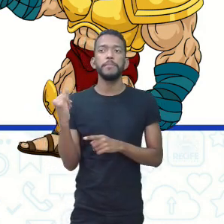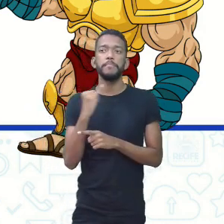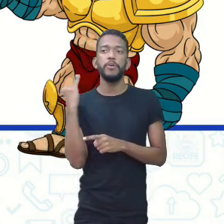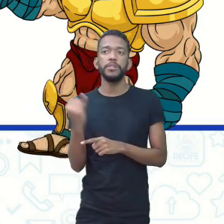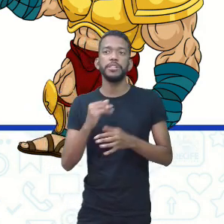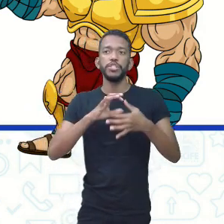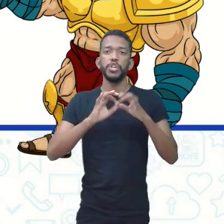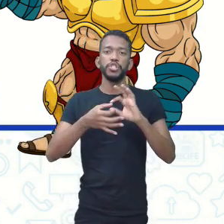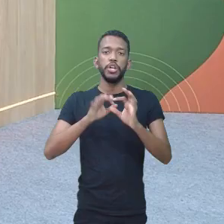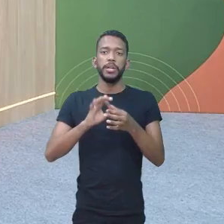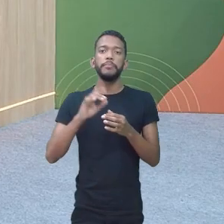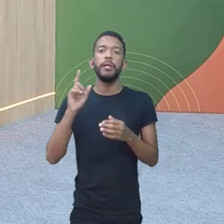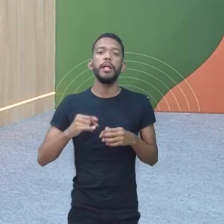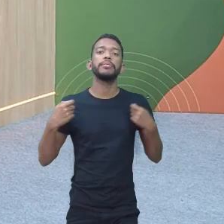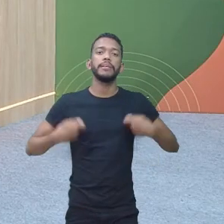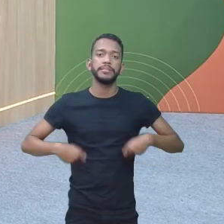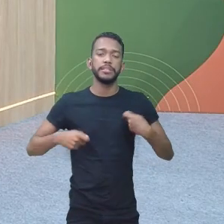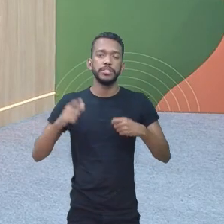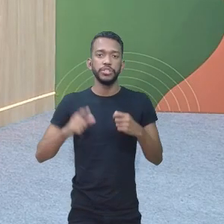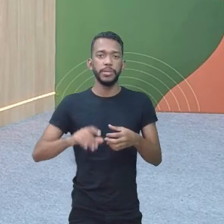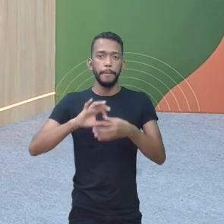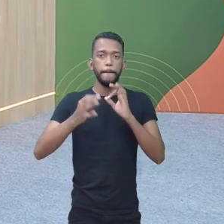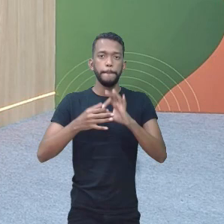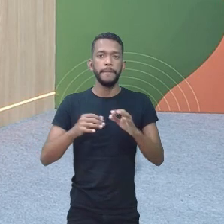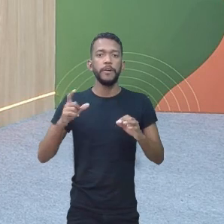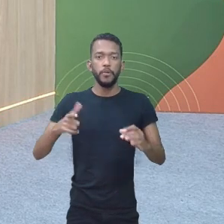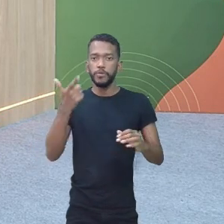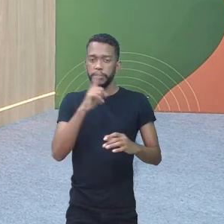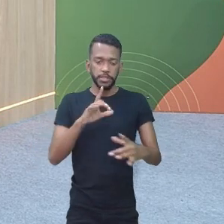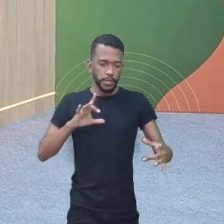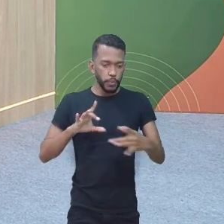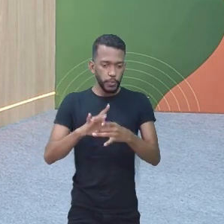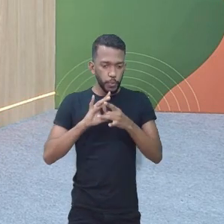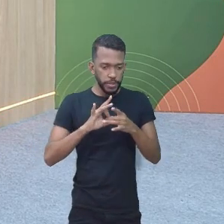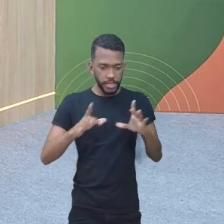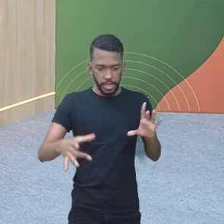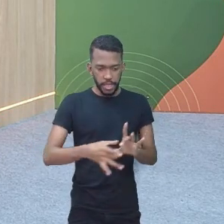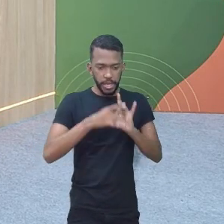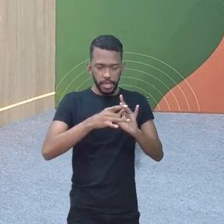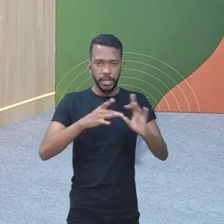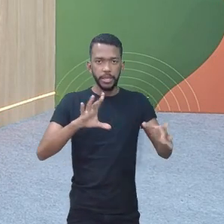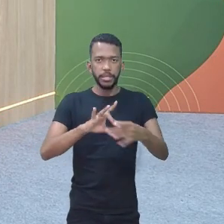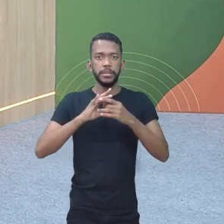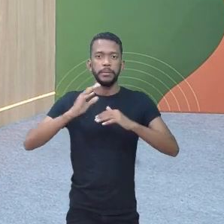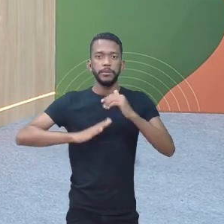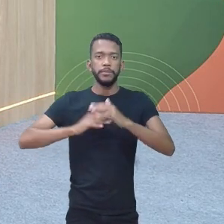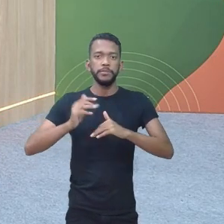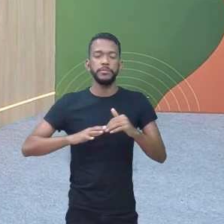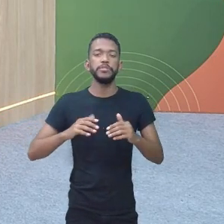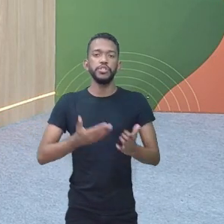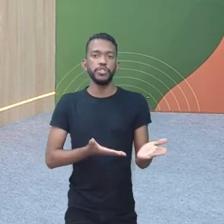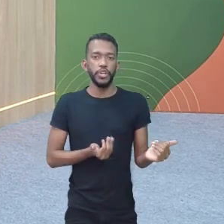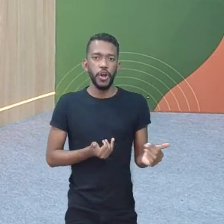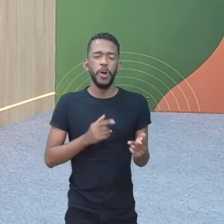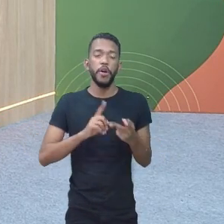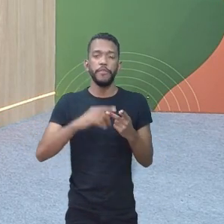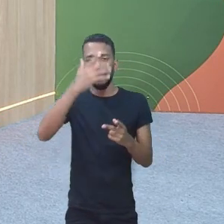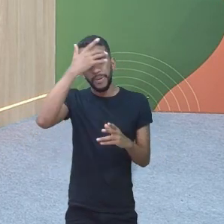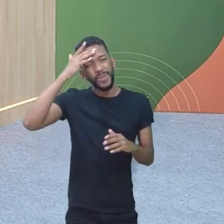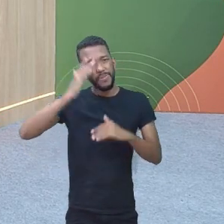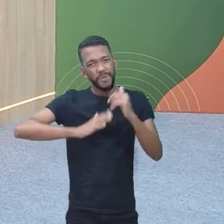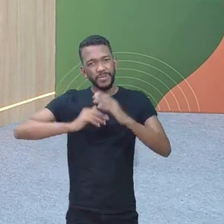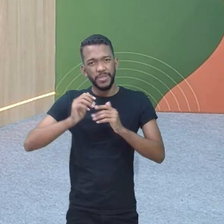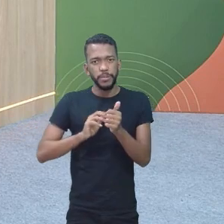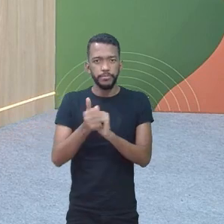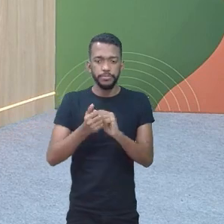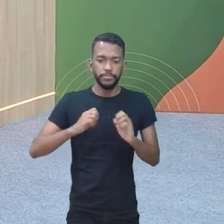Que os Jogos Olímpicos ele foi criado justamente para unir os atletas unir os jovens, unir os atletas do